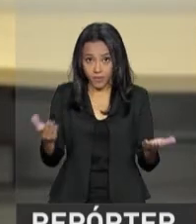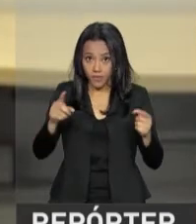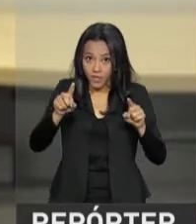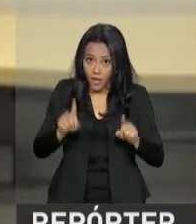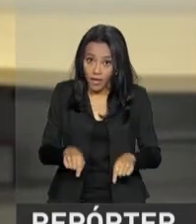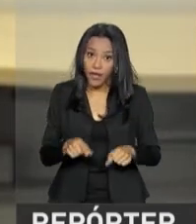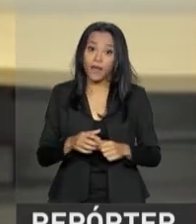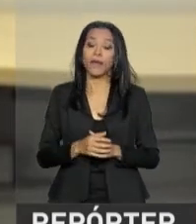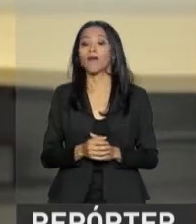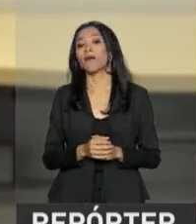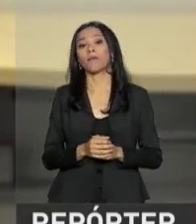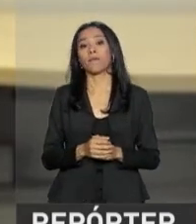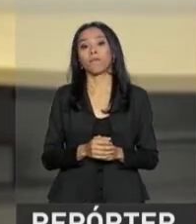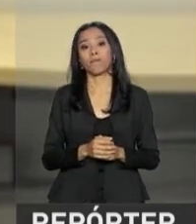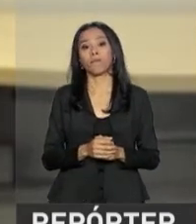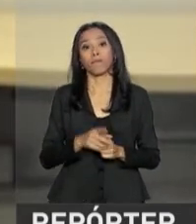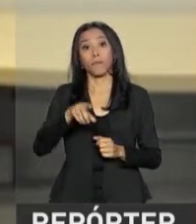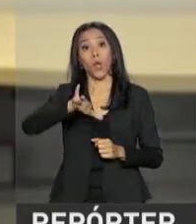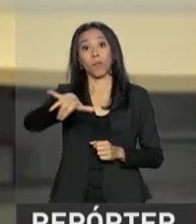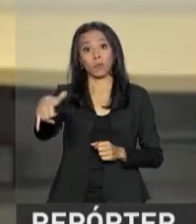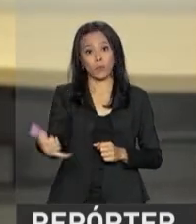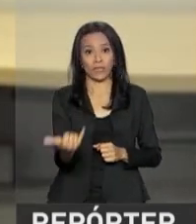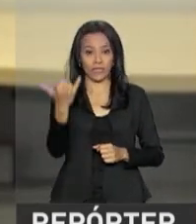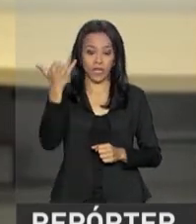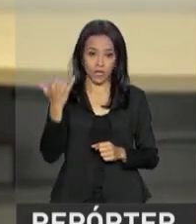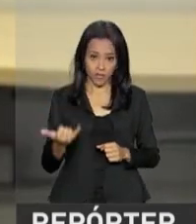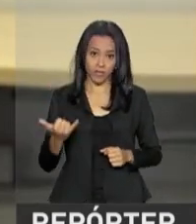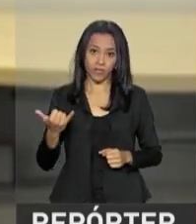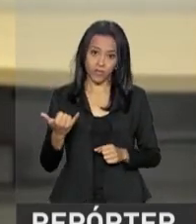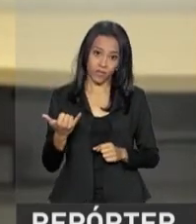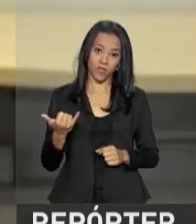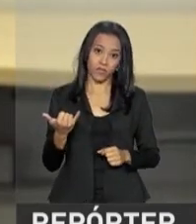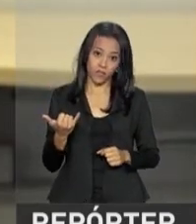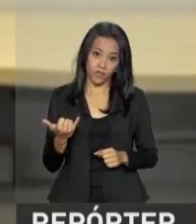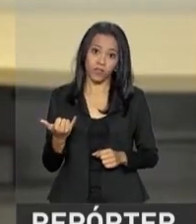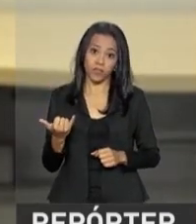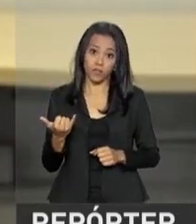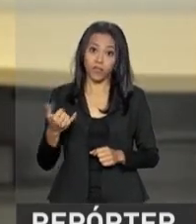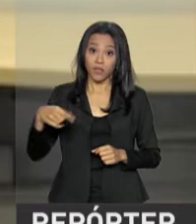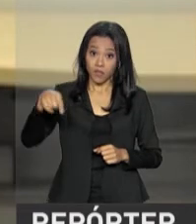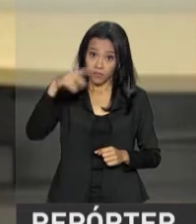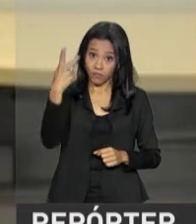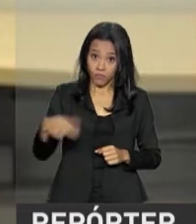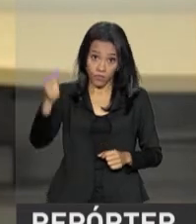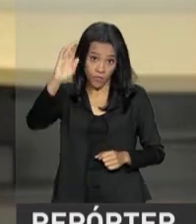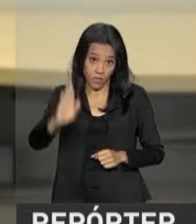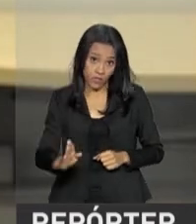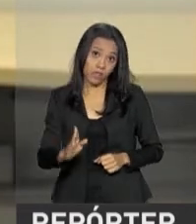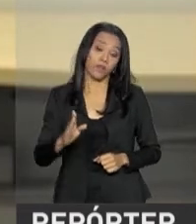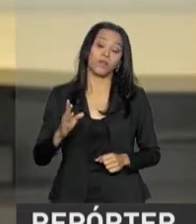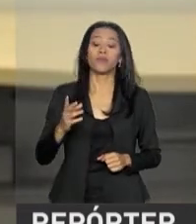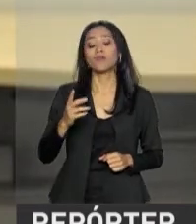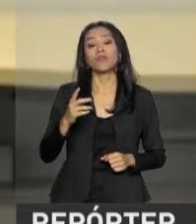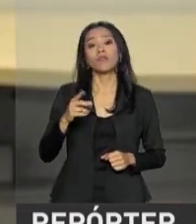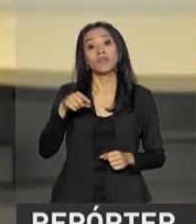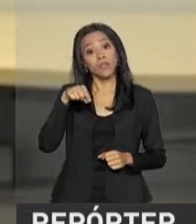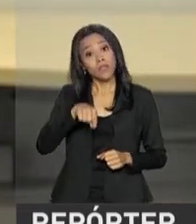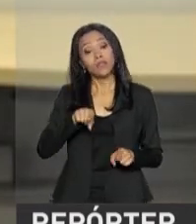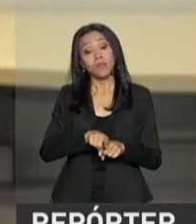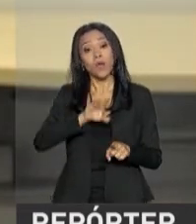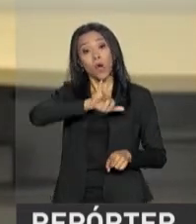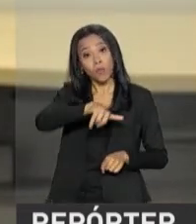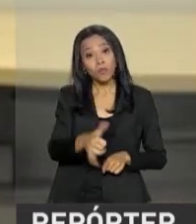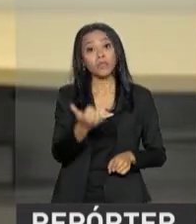uma janela de oportunidade, aliás, acho que essa é uma discussão bastante oportuna para o Brasil, então essa é uma janela de